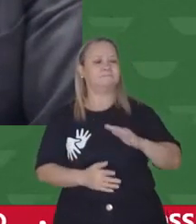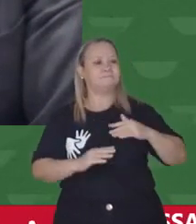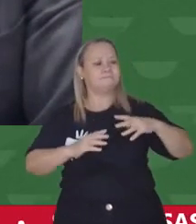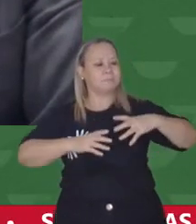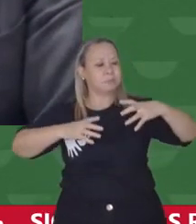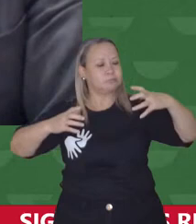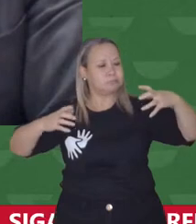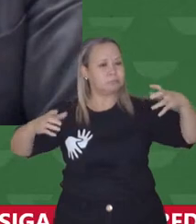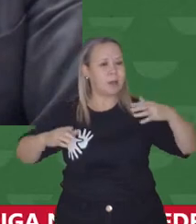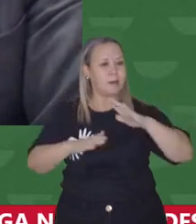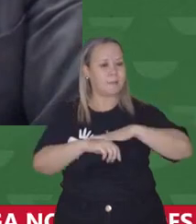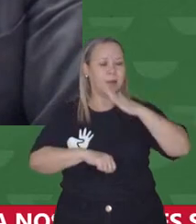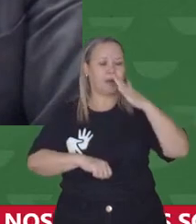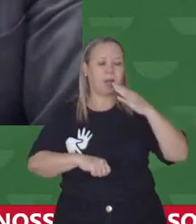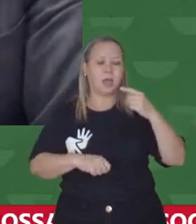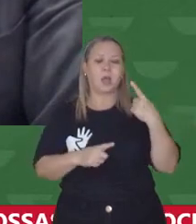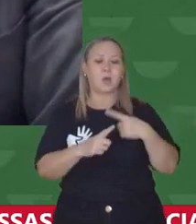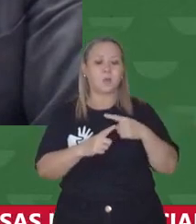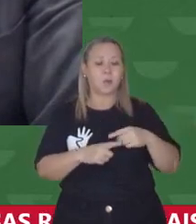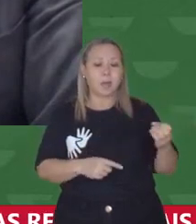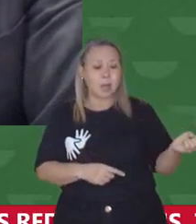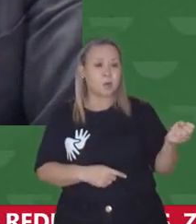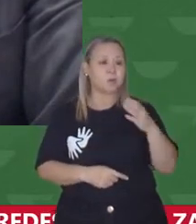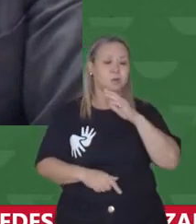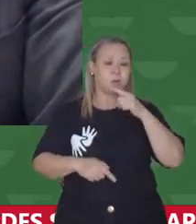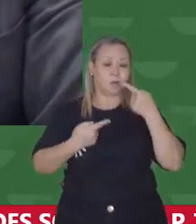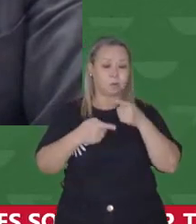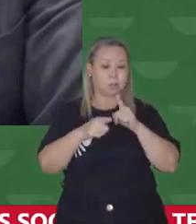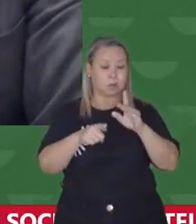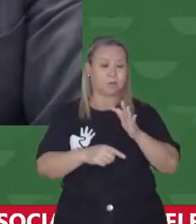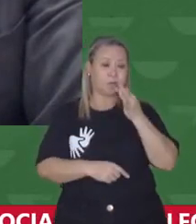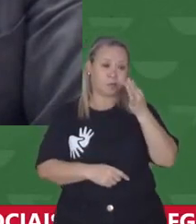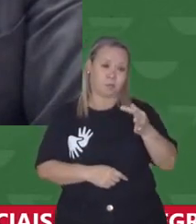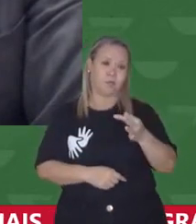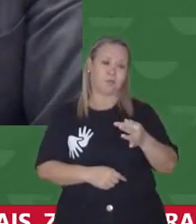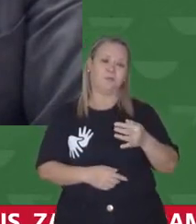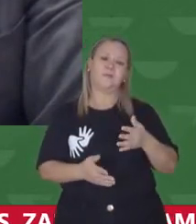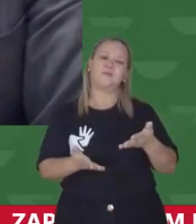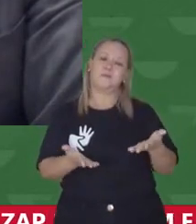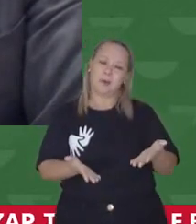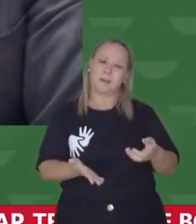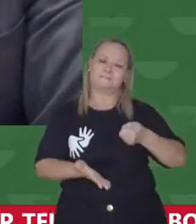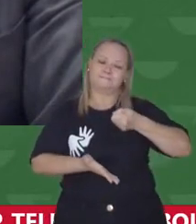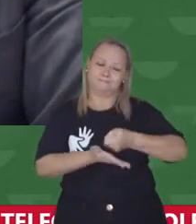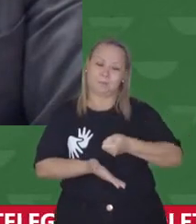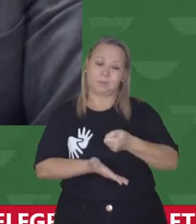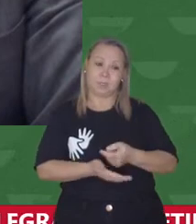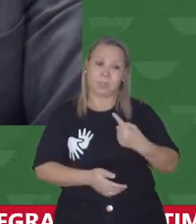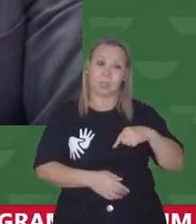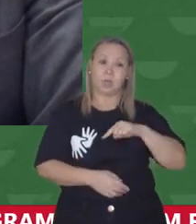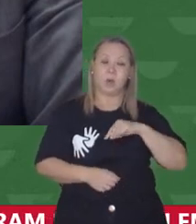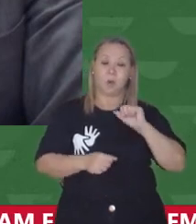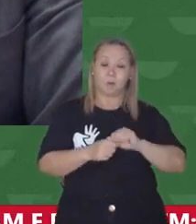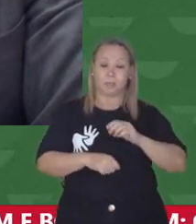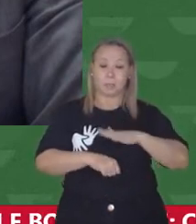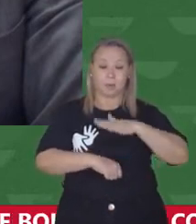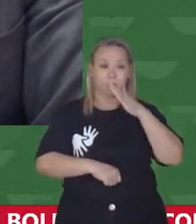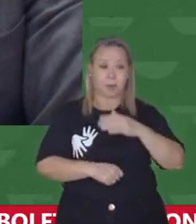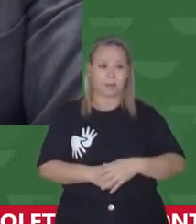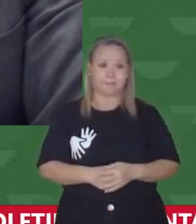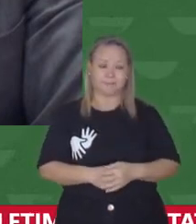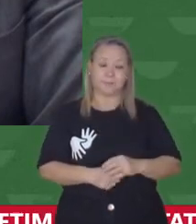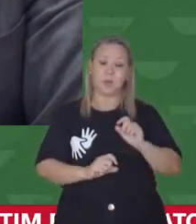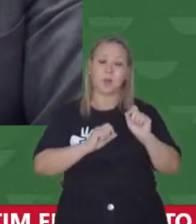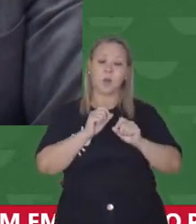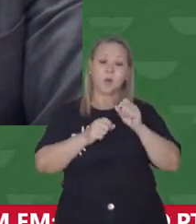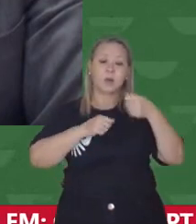Porque os novos desafios do futuro vão exigir que nós façamos mais. E o que nós temos que estar de olho, e aqui eu vou trazer